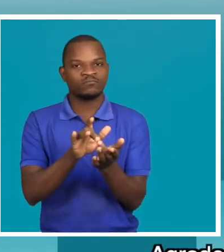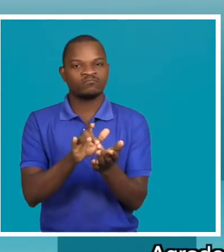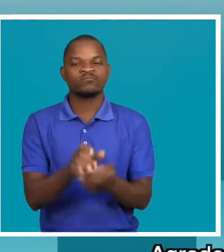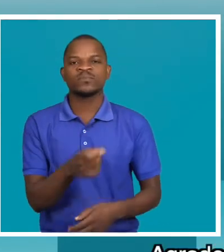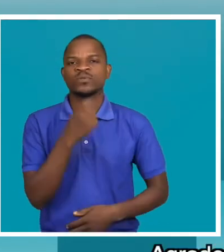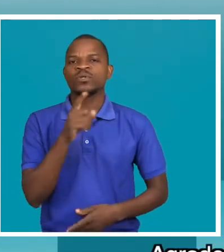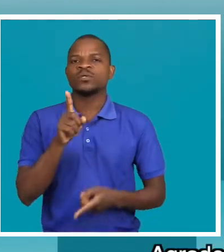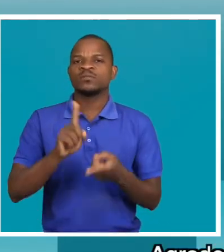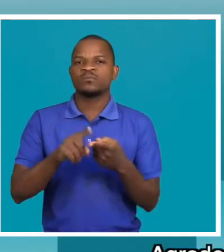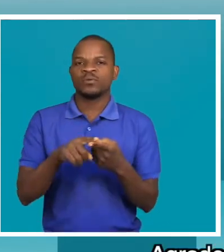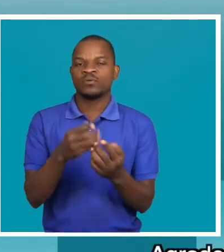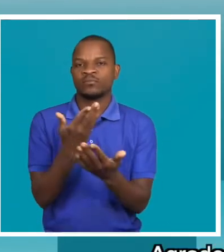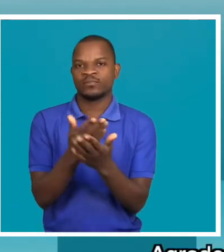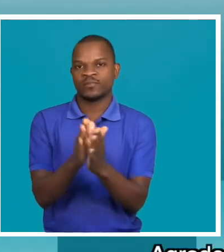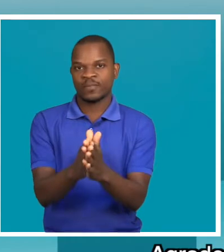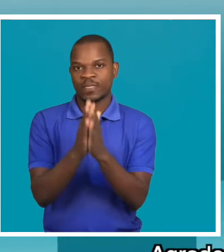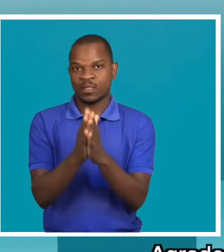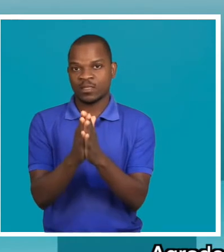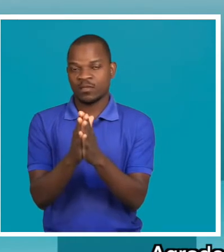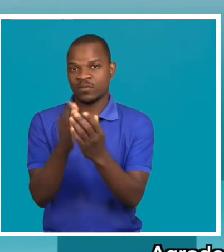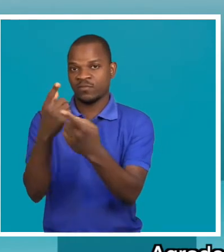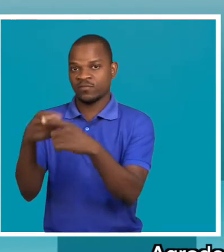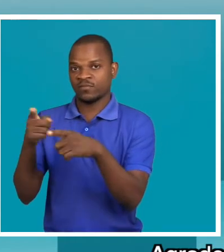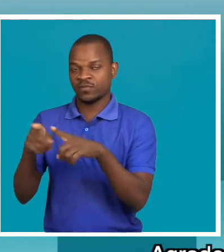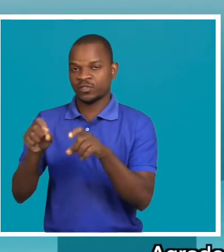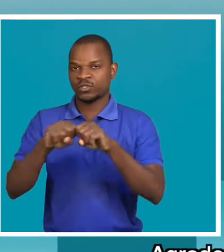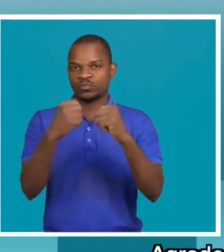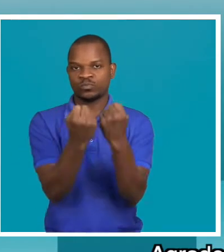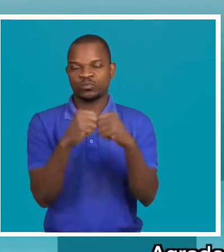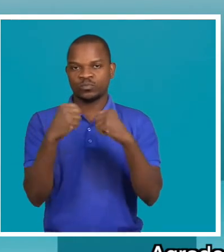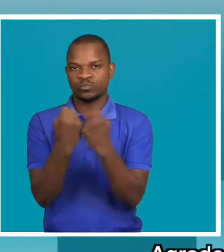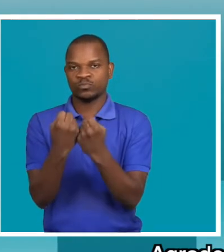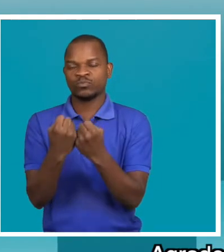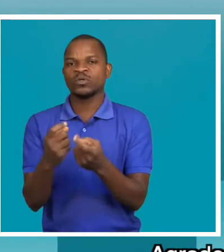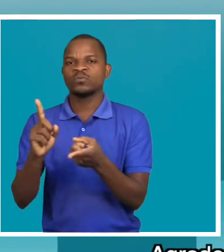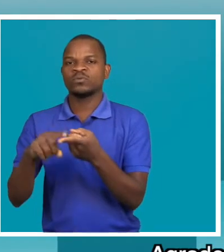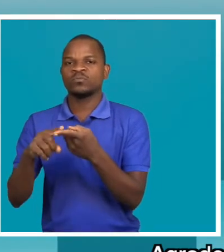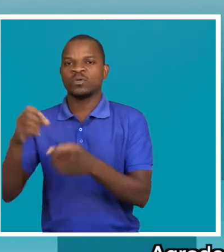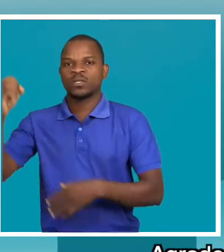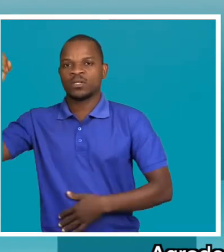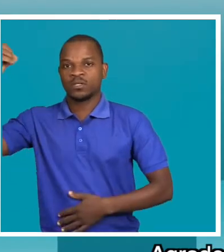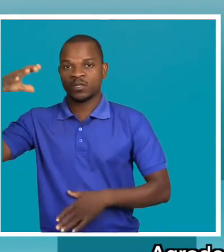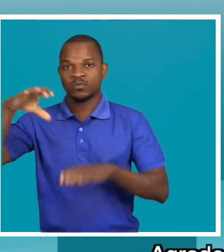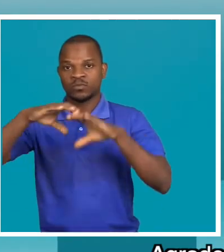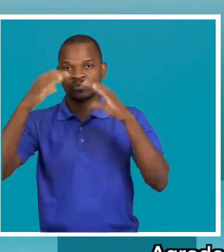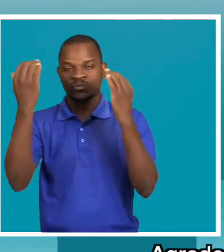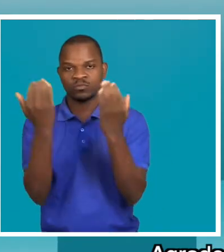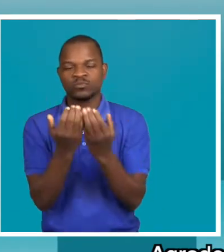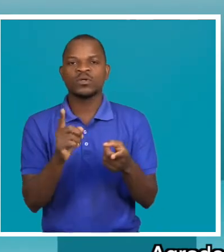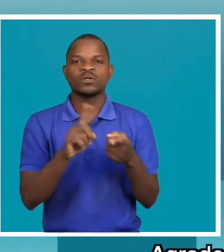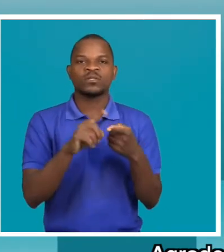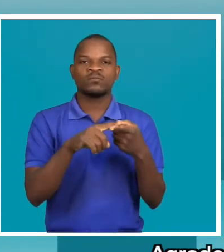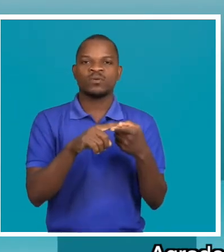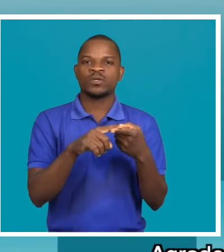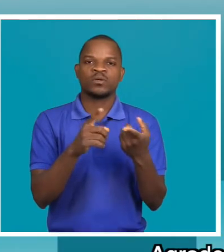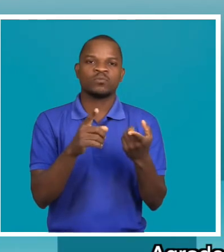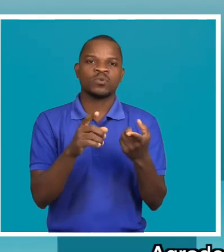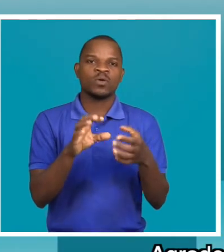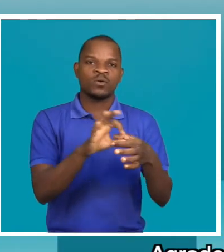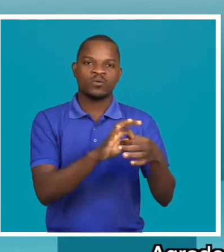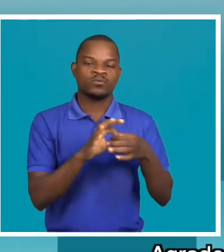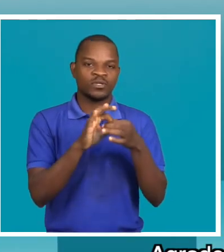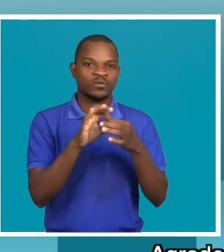agradeço também estas organizações. Vou falar exatamente da LAIT, da União